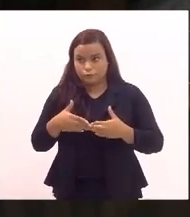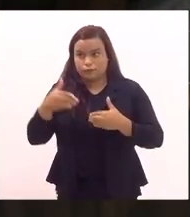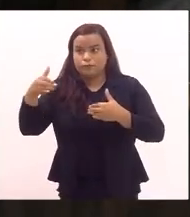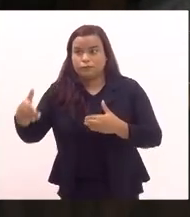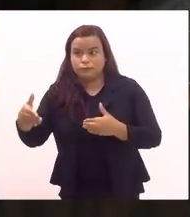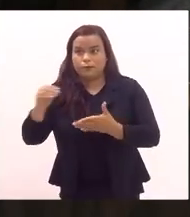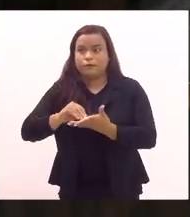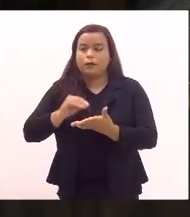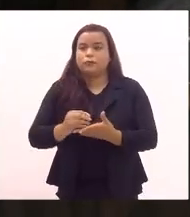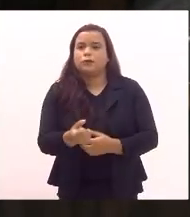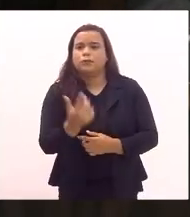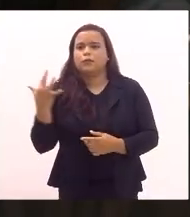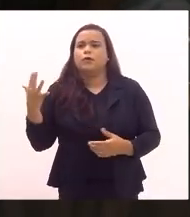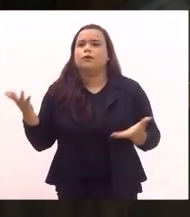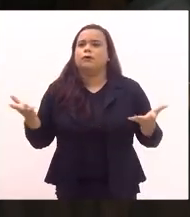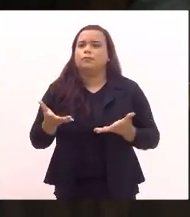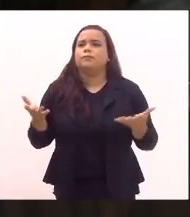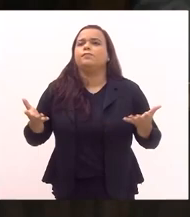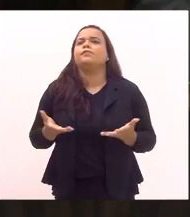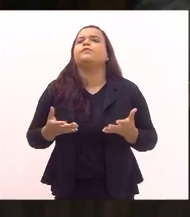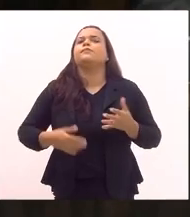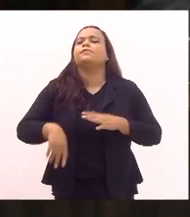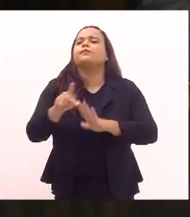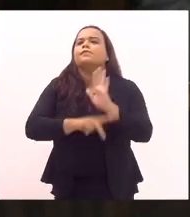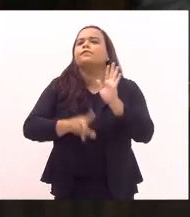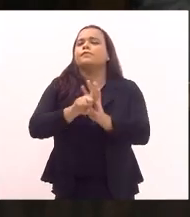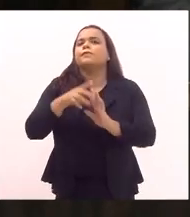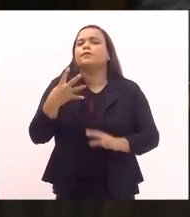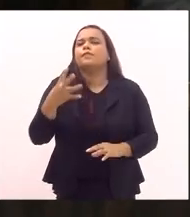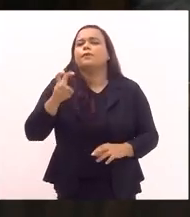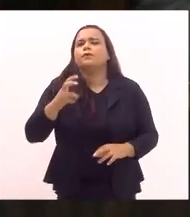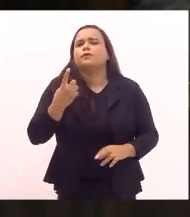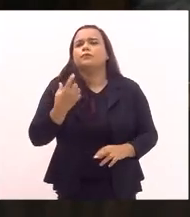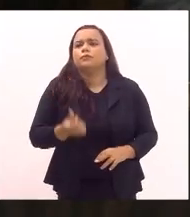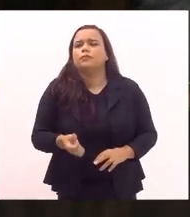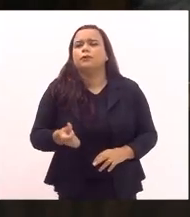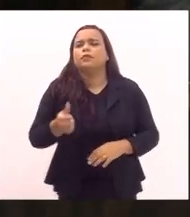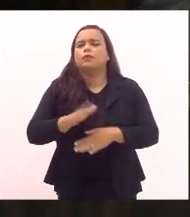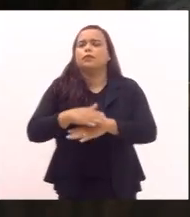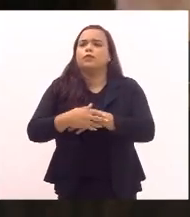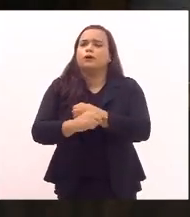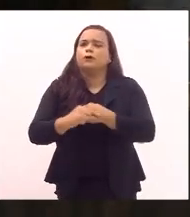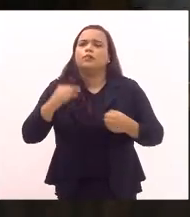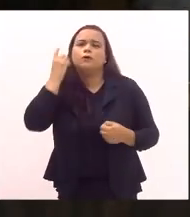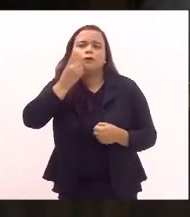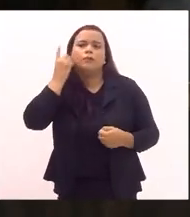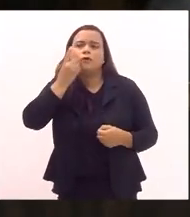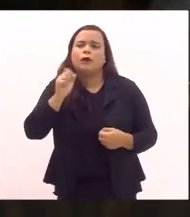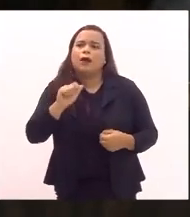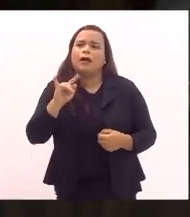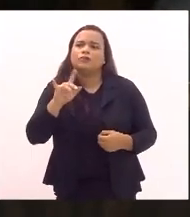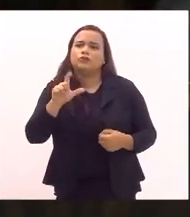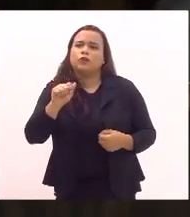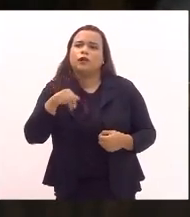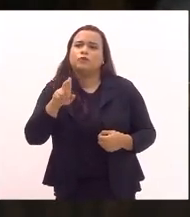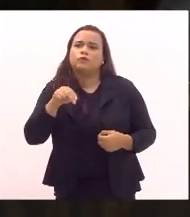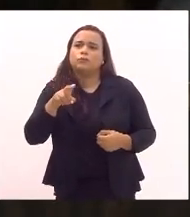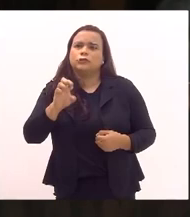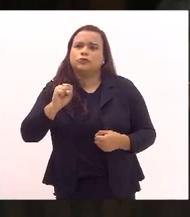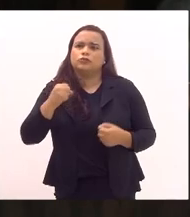regime de urgência discussão que projeto de lei 45 16 e 21 de altura Deputado Átila Nunes que autoriza o poder executivo a